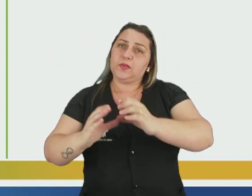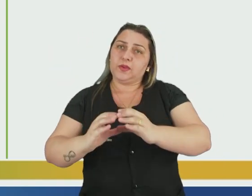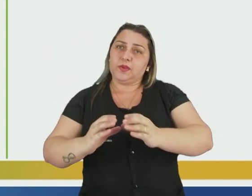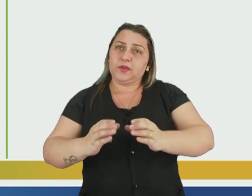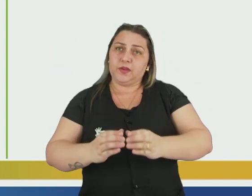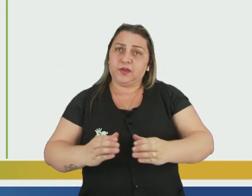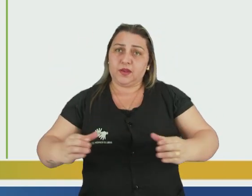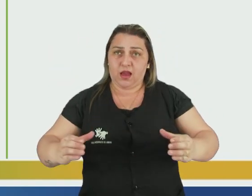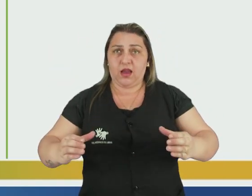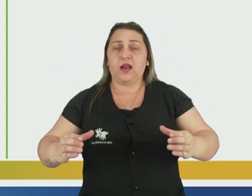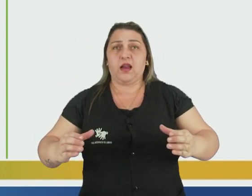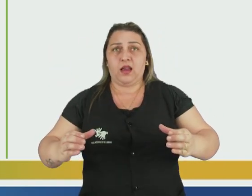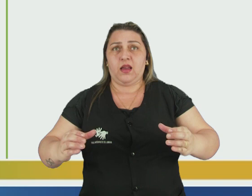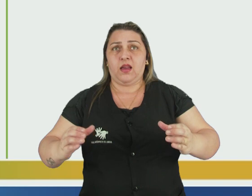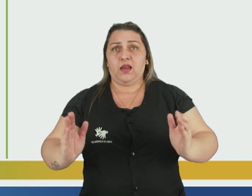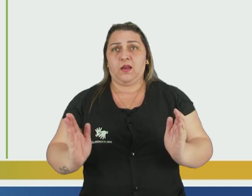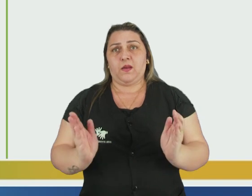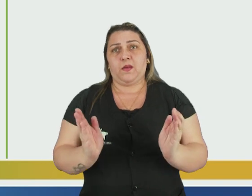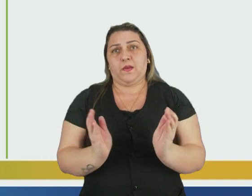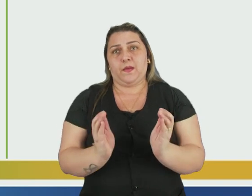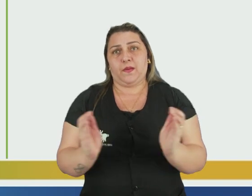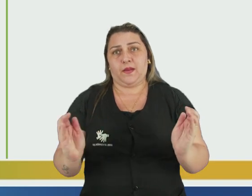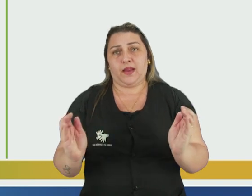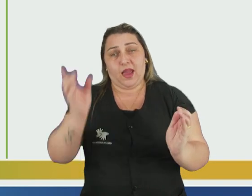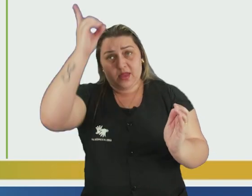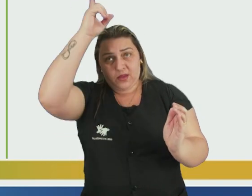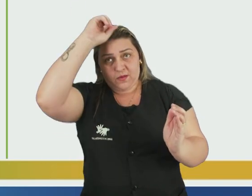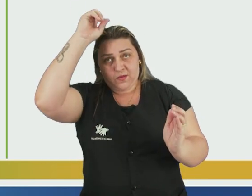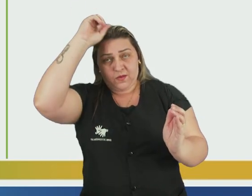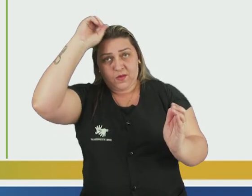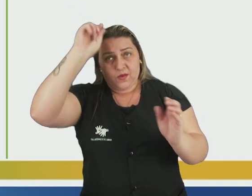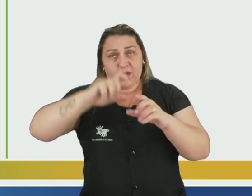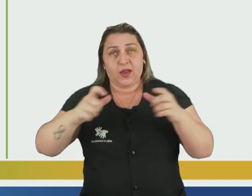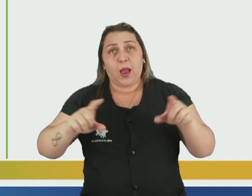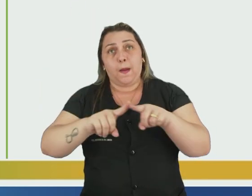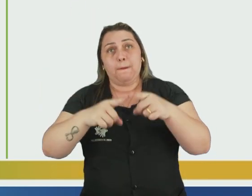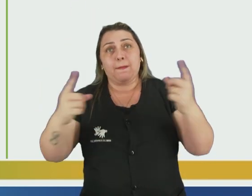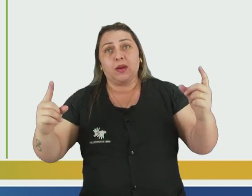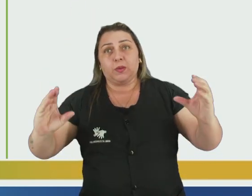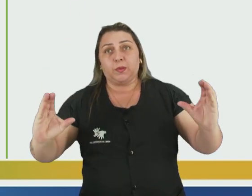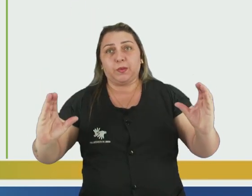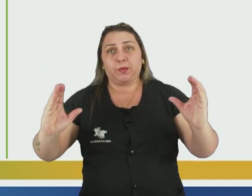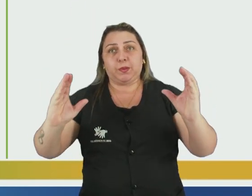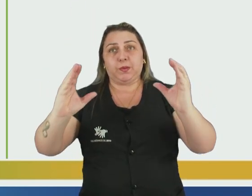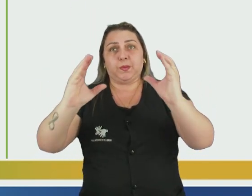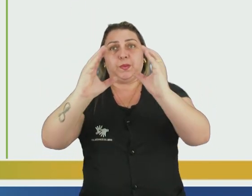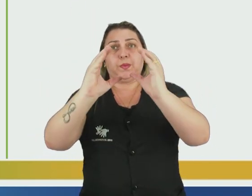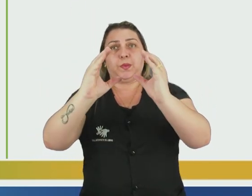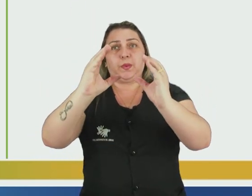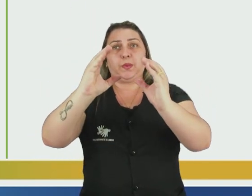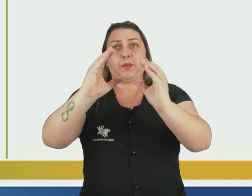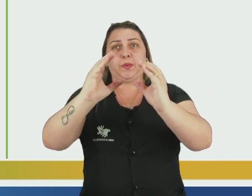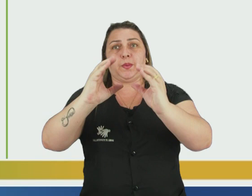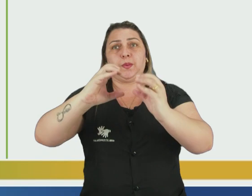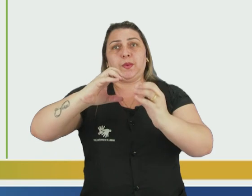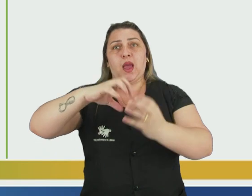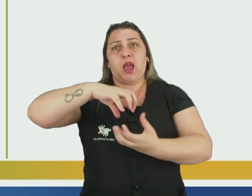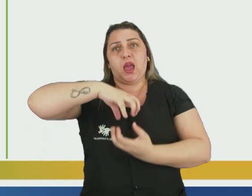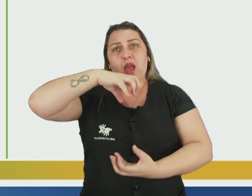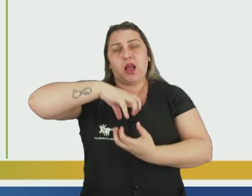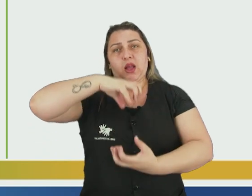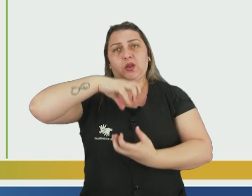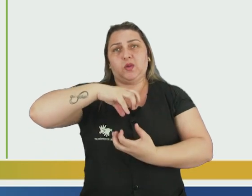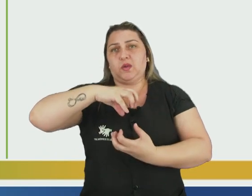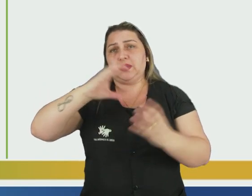larga, né? A gente tem uma quantidade populacional de adultos grande, porém, a nossa população idosa não está